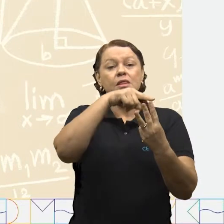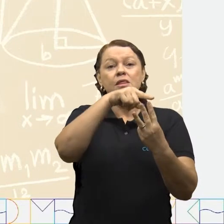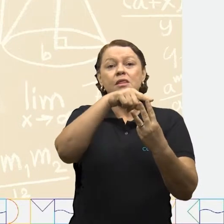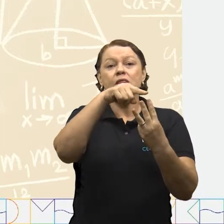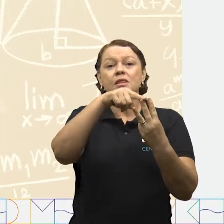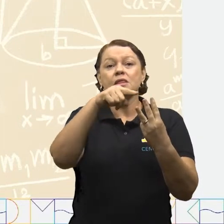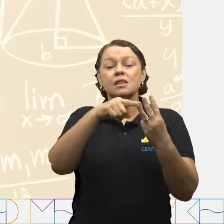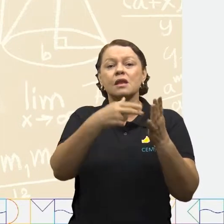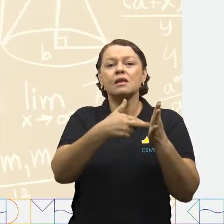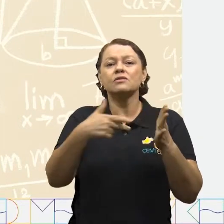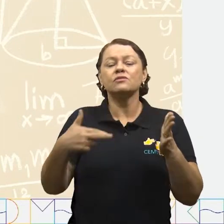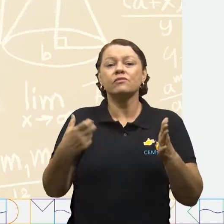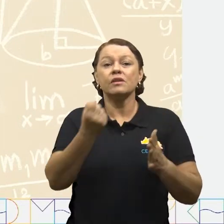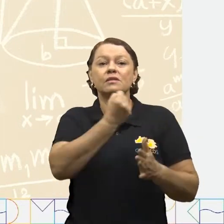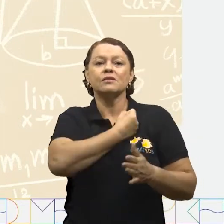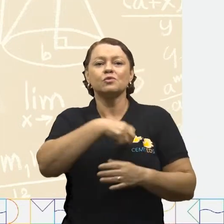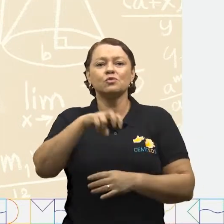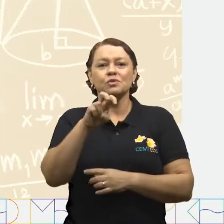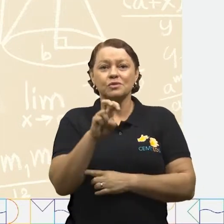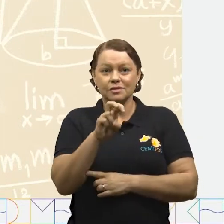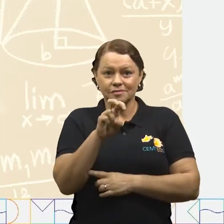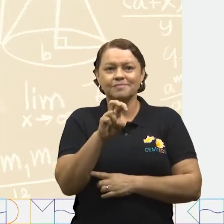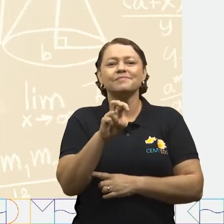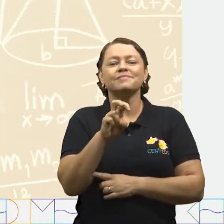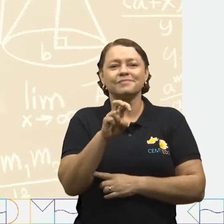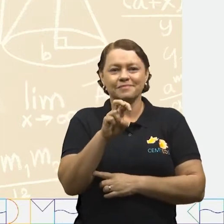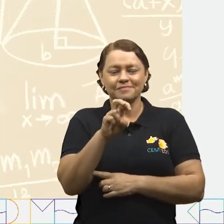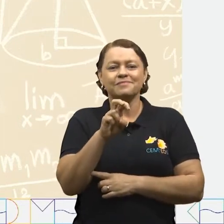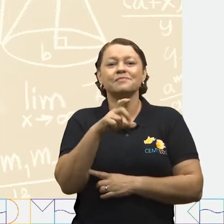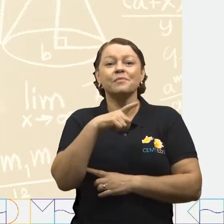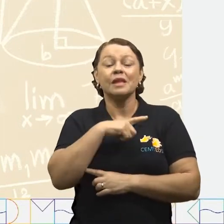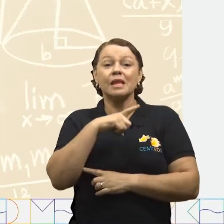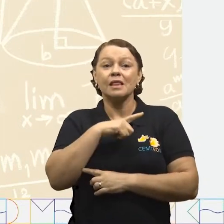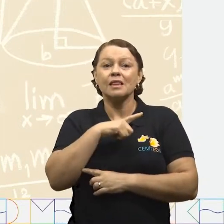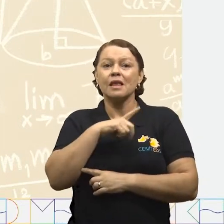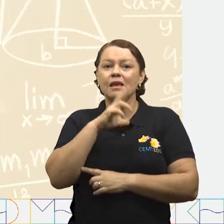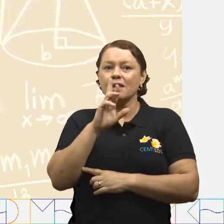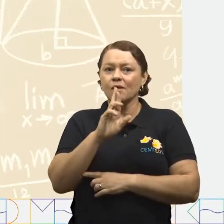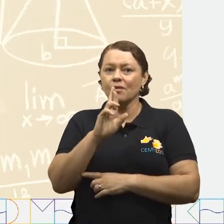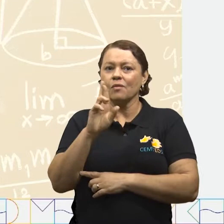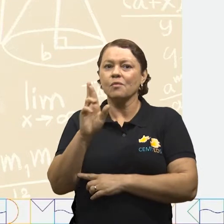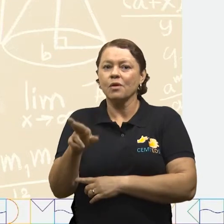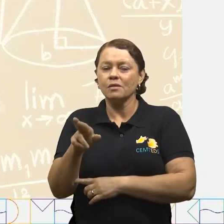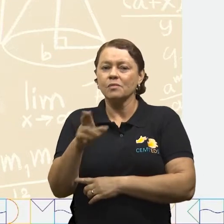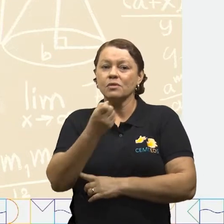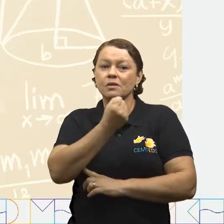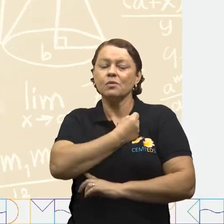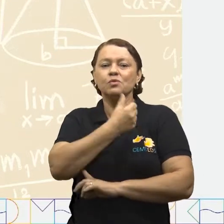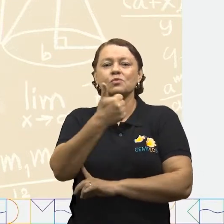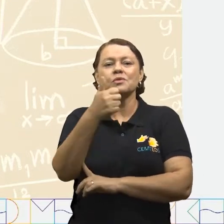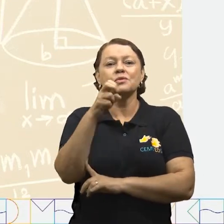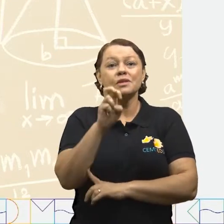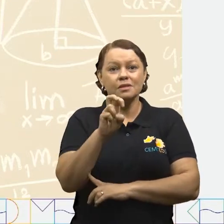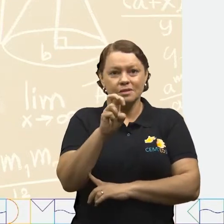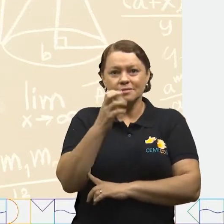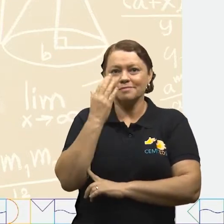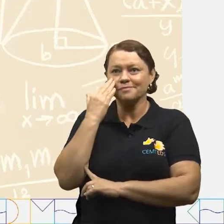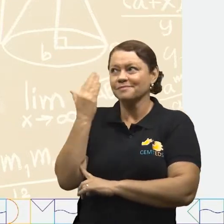o número 5 que tem como resultado o número 15